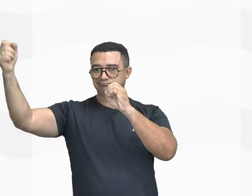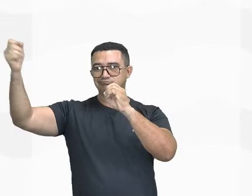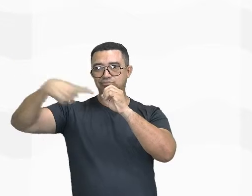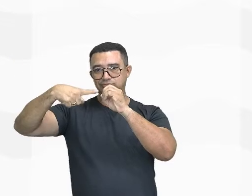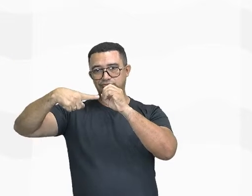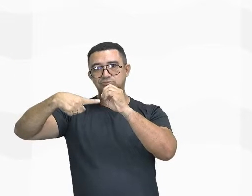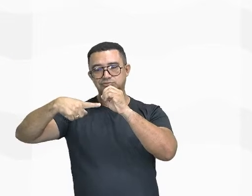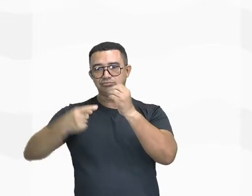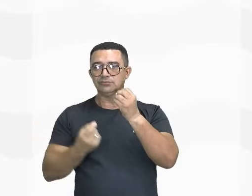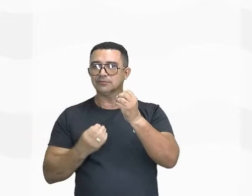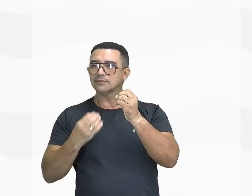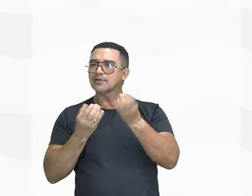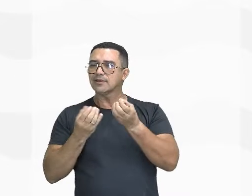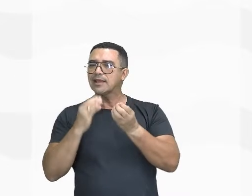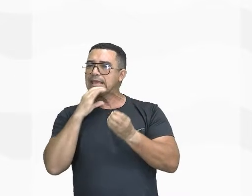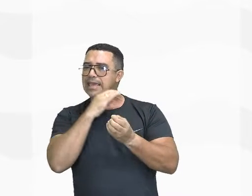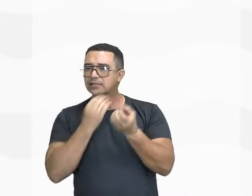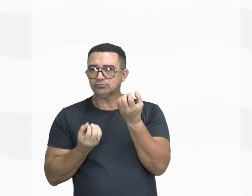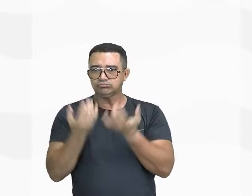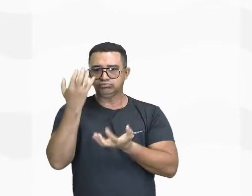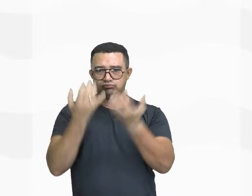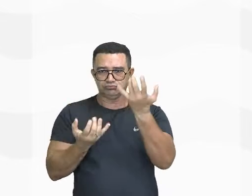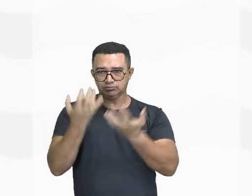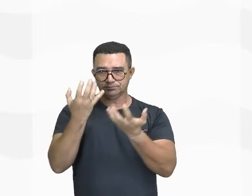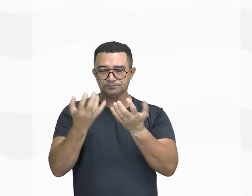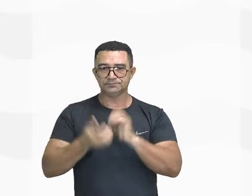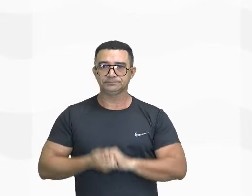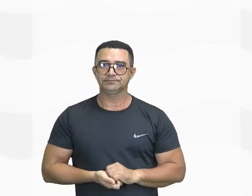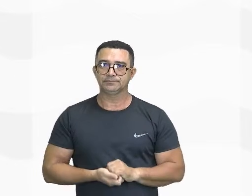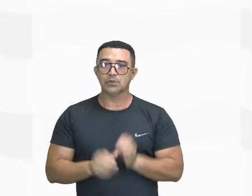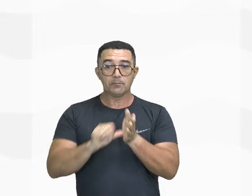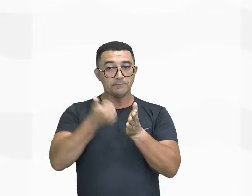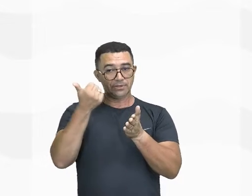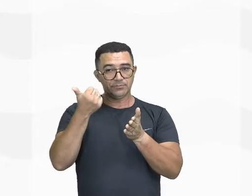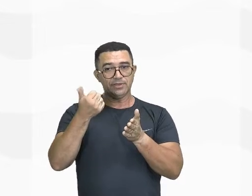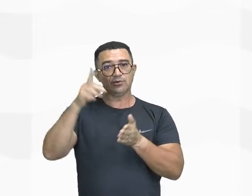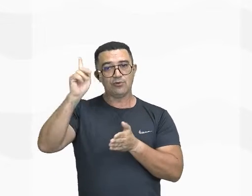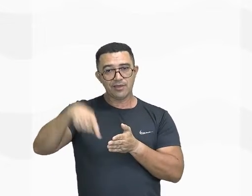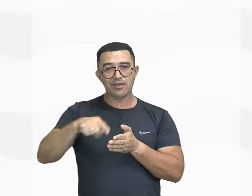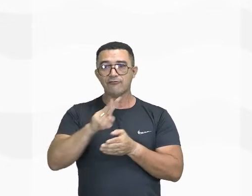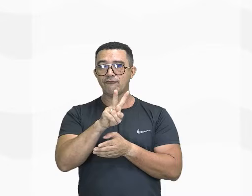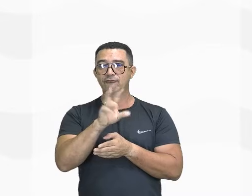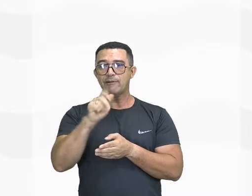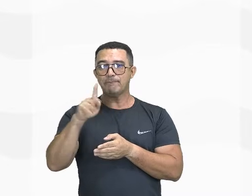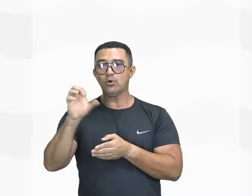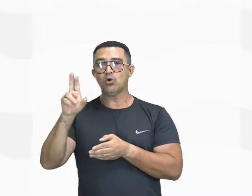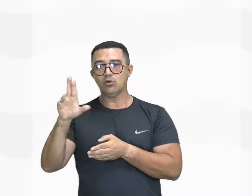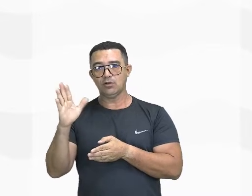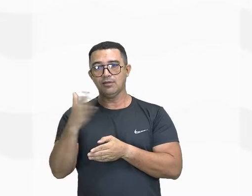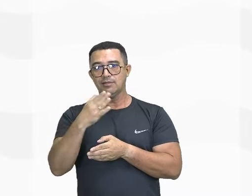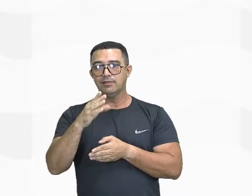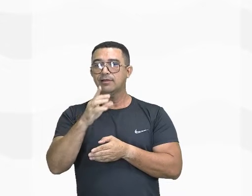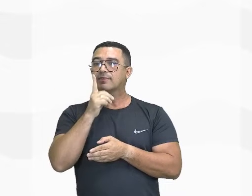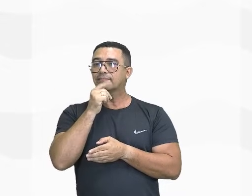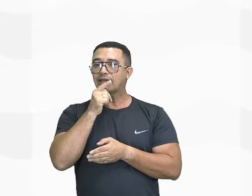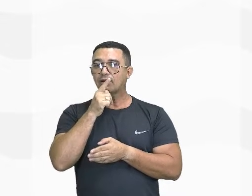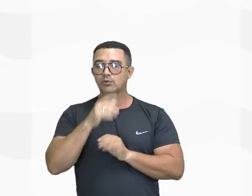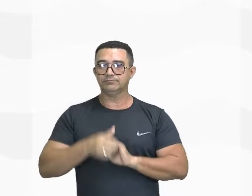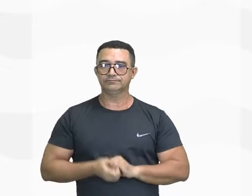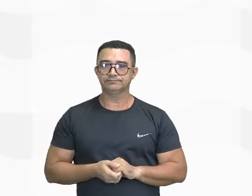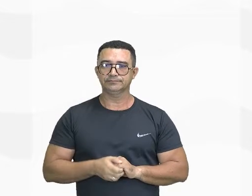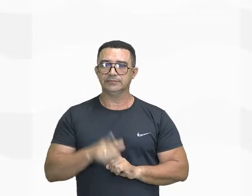gente pôde observar, né, professor? Exatamente. Então, nós temos aí o primeiro mecanismo de feedback, o vapor d'água. O vapor d'água ele tem